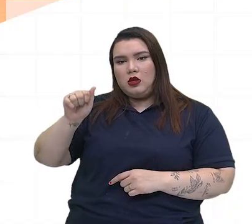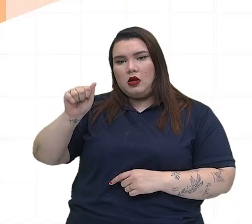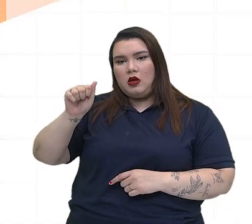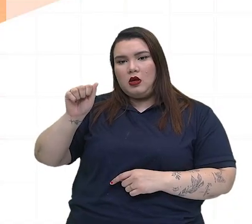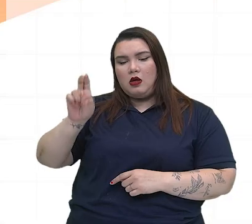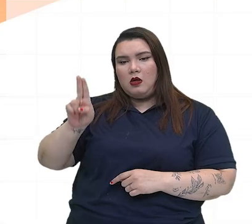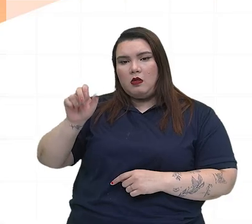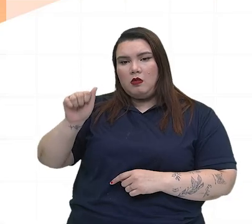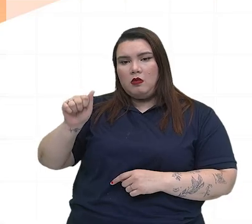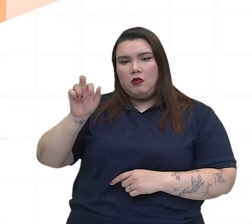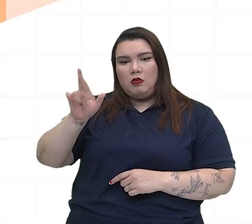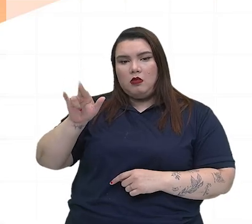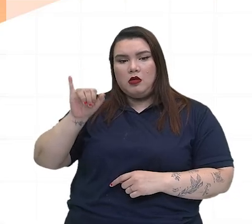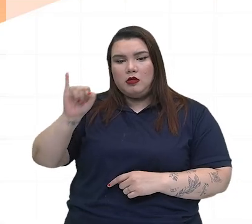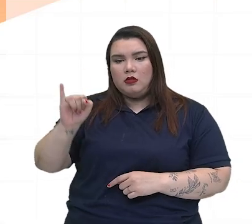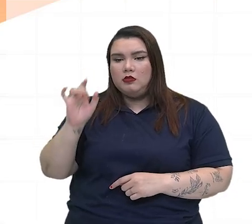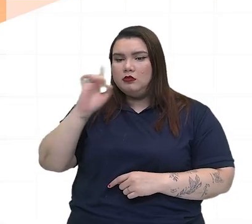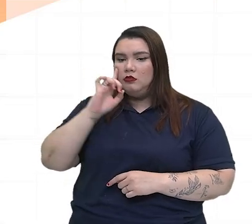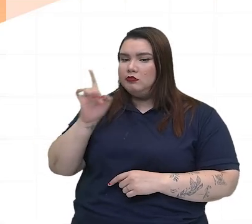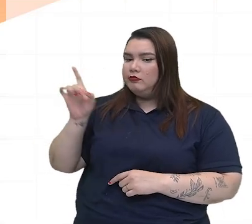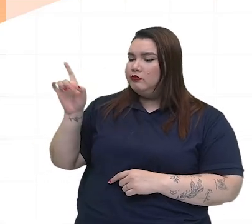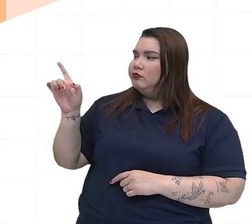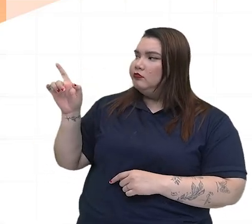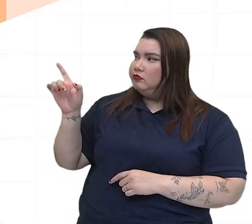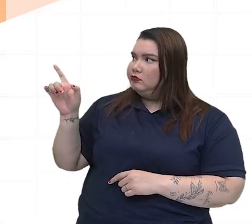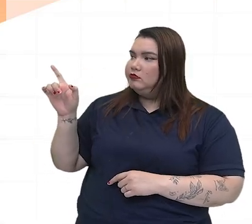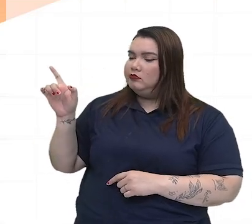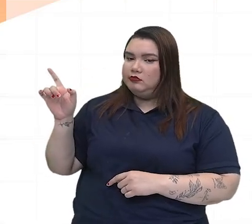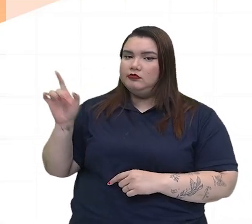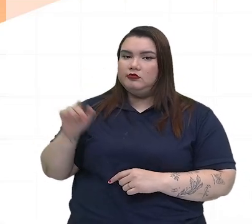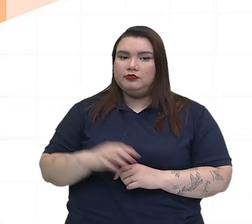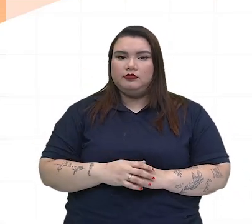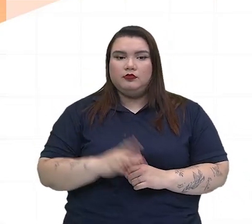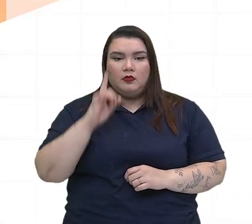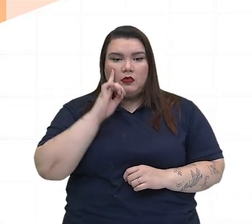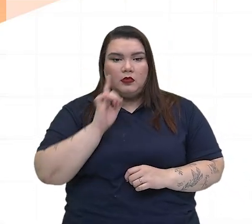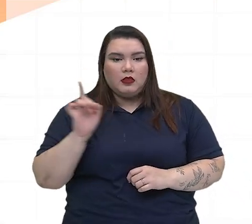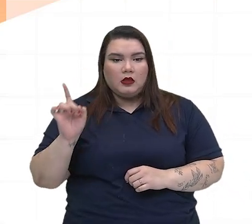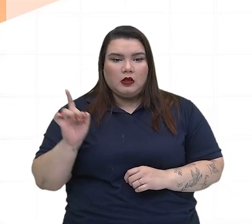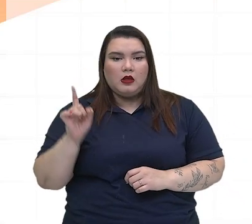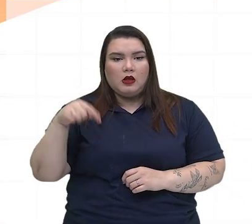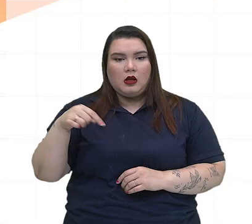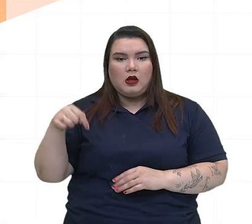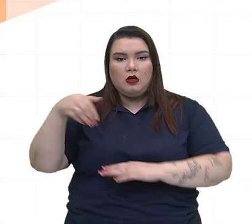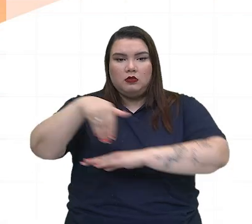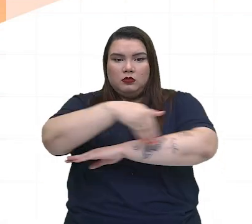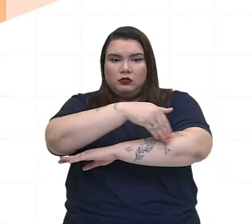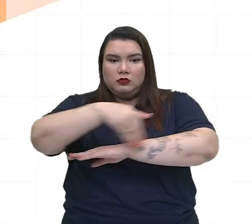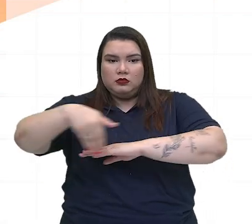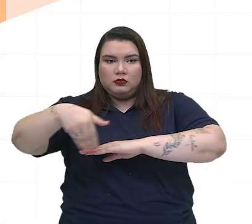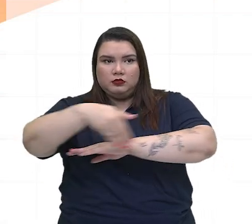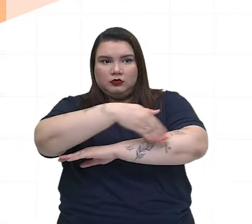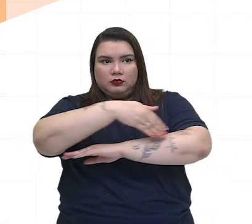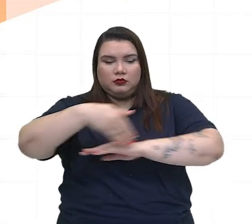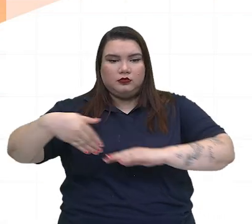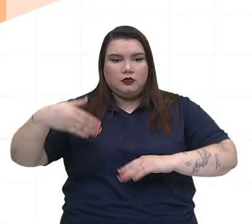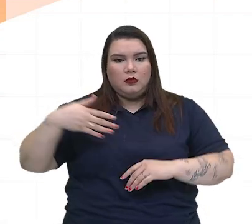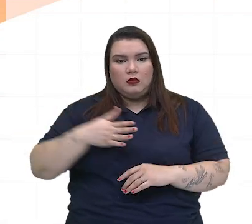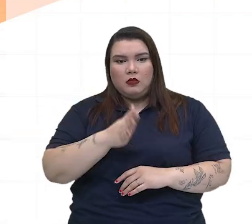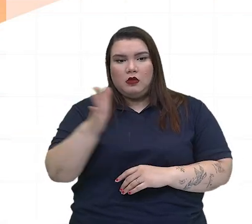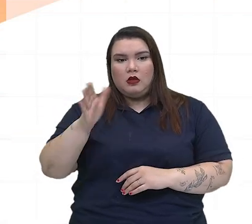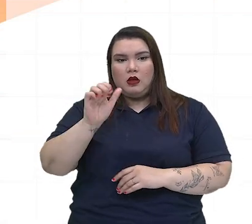verificar esse ramal, que ele é uma via secundária aqui